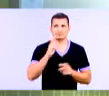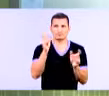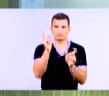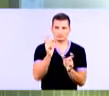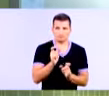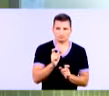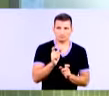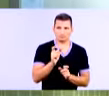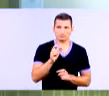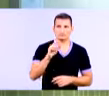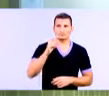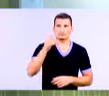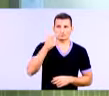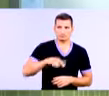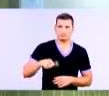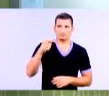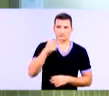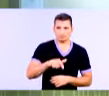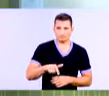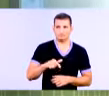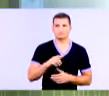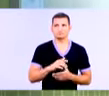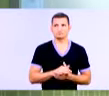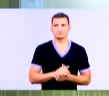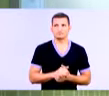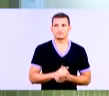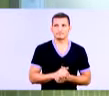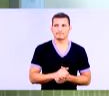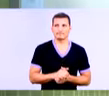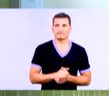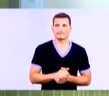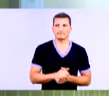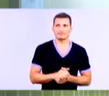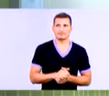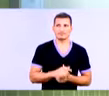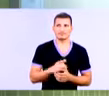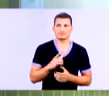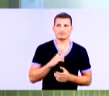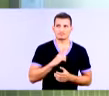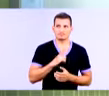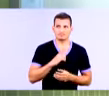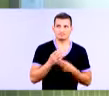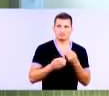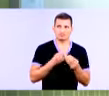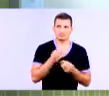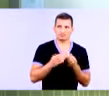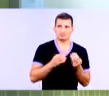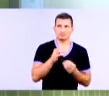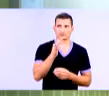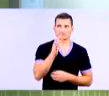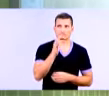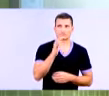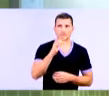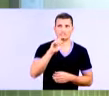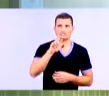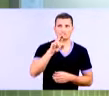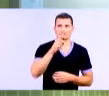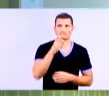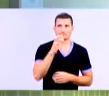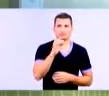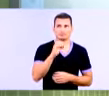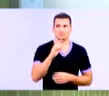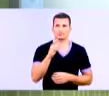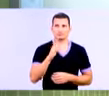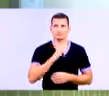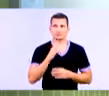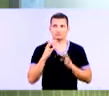que é o para, enquanto, faça, você tem o fluxo de comandos, o fluxo de execução, você tem tudo que tinha